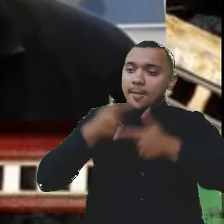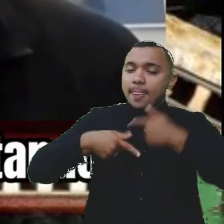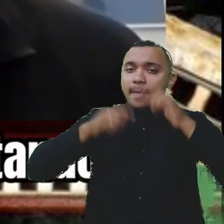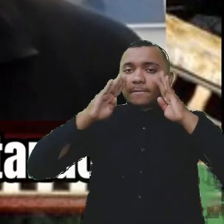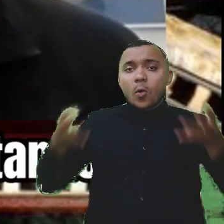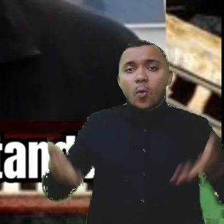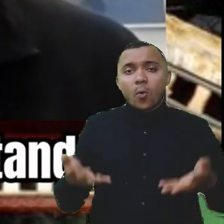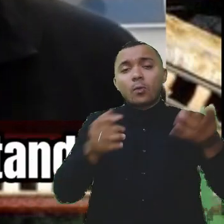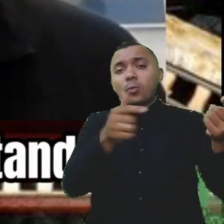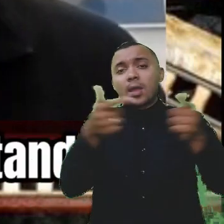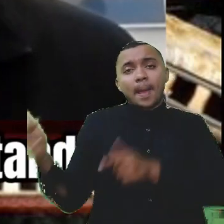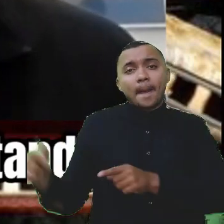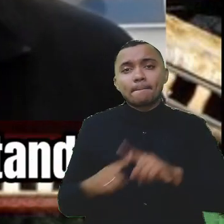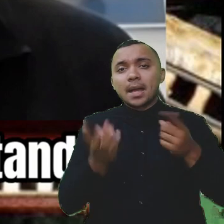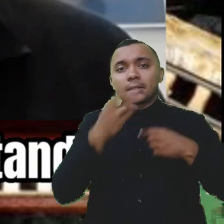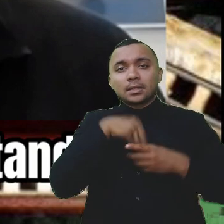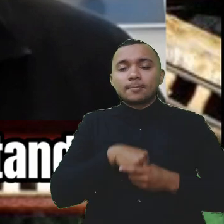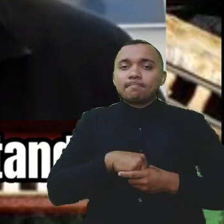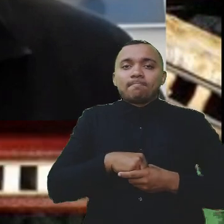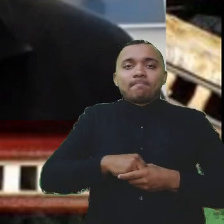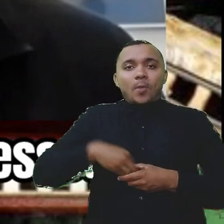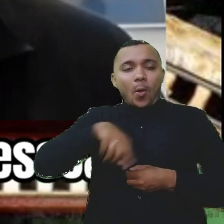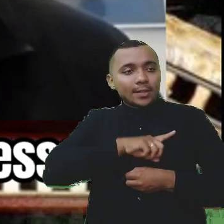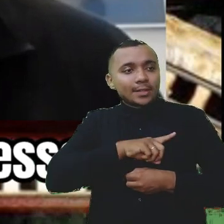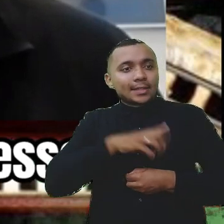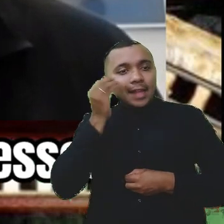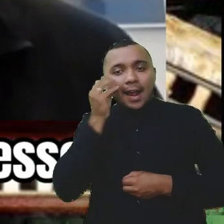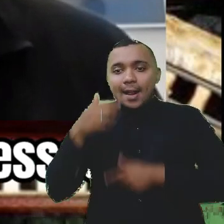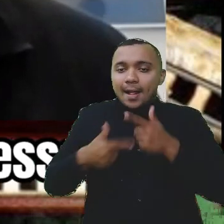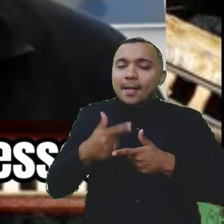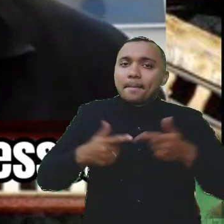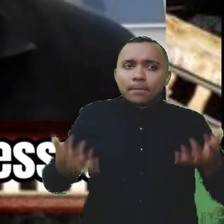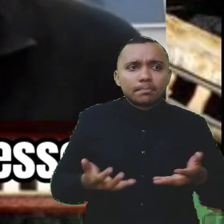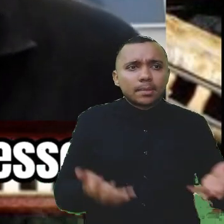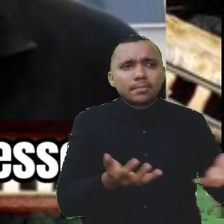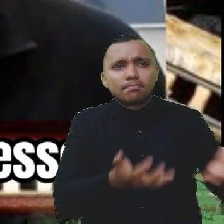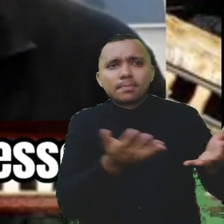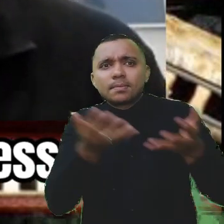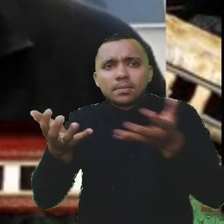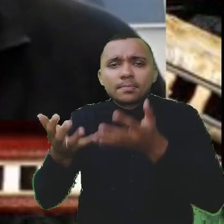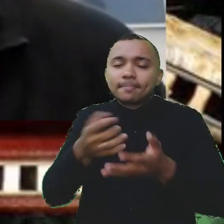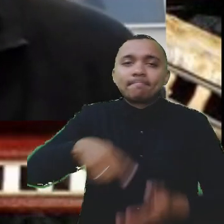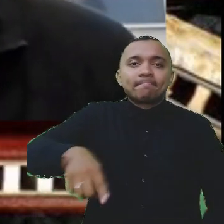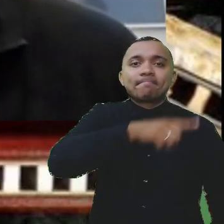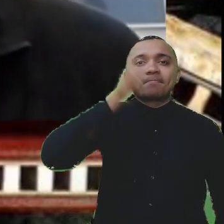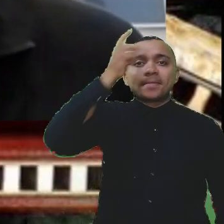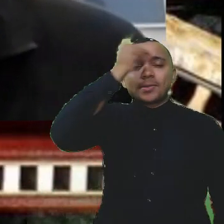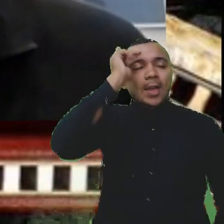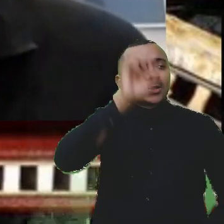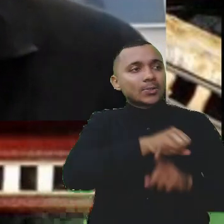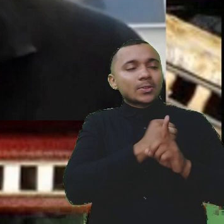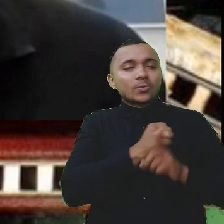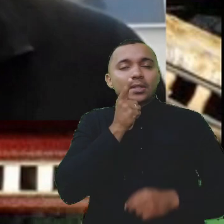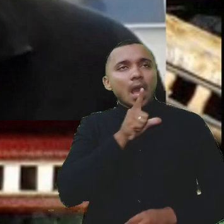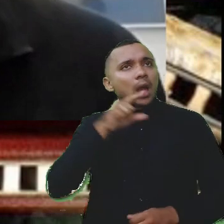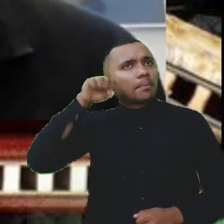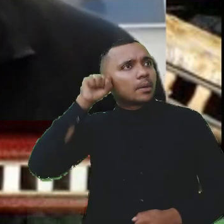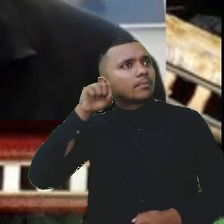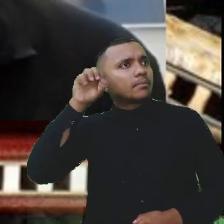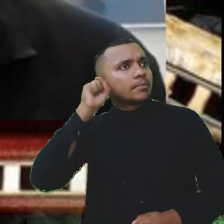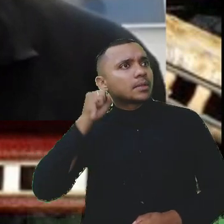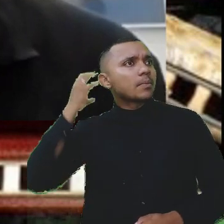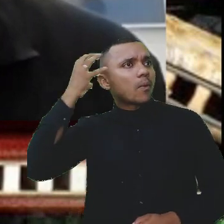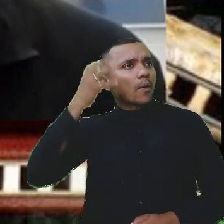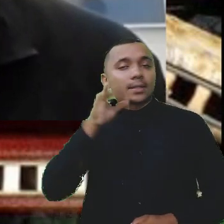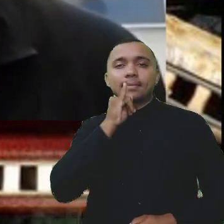são milhares de sementes que a gente vai plantando e que vai mostrando e fazendo com que as pessoas saibam ouvir música também. Eu,